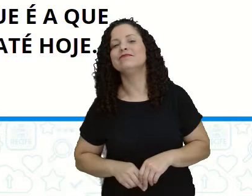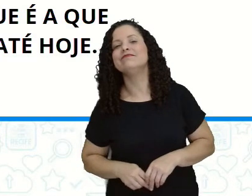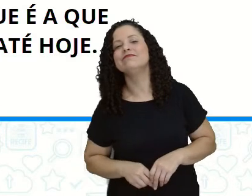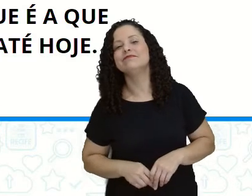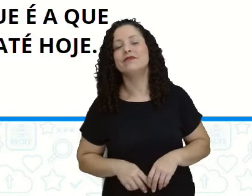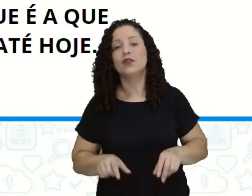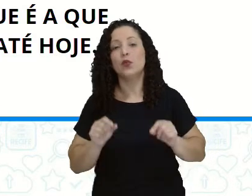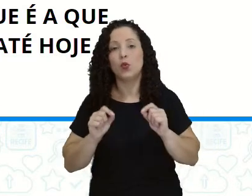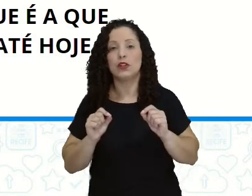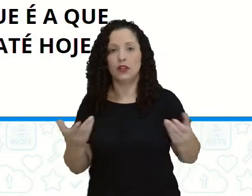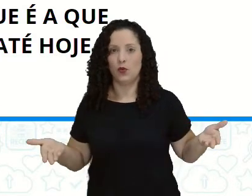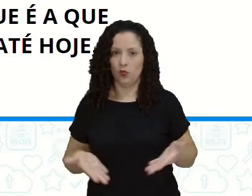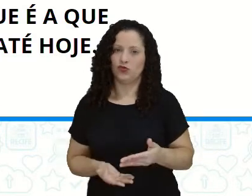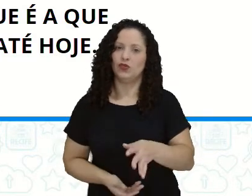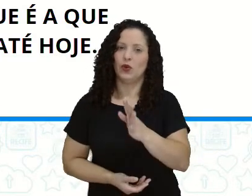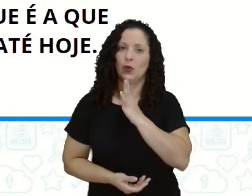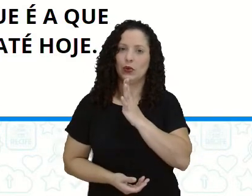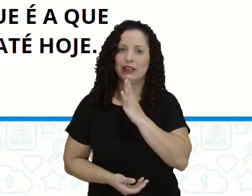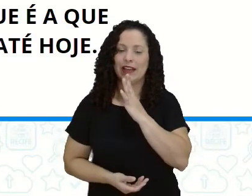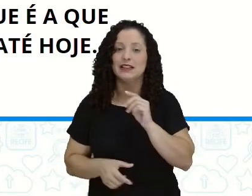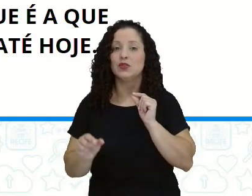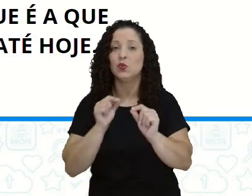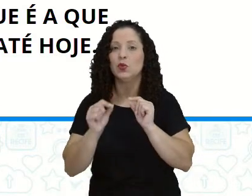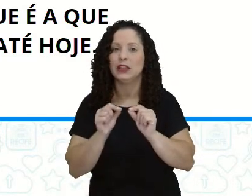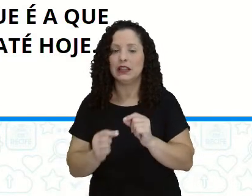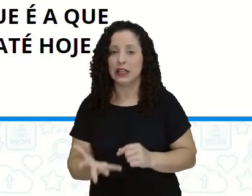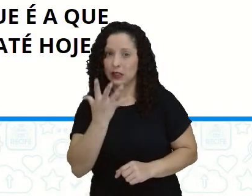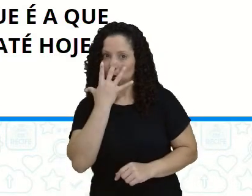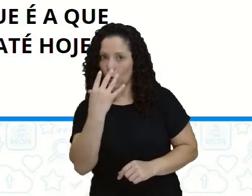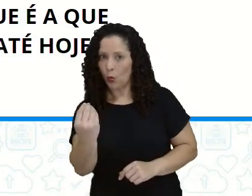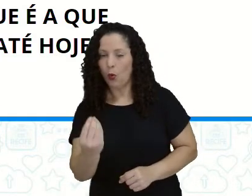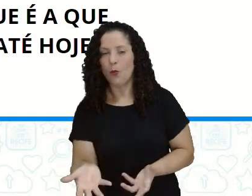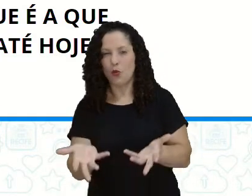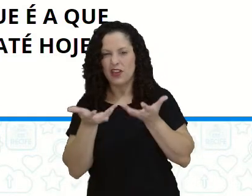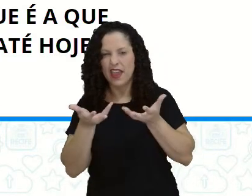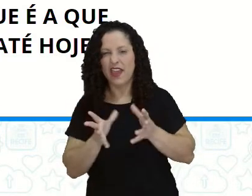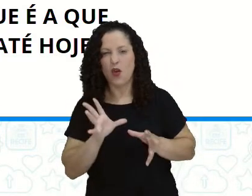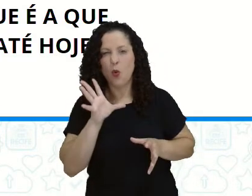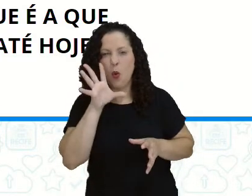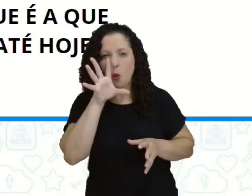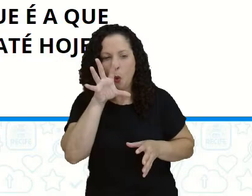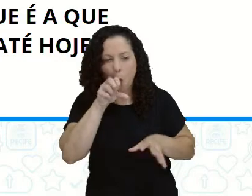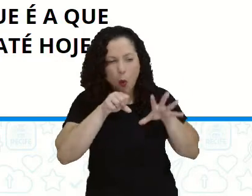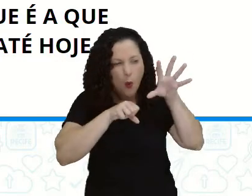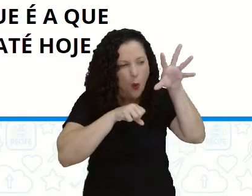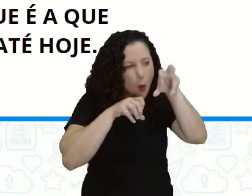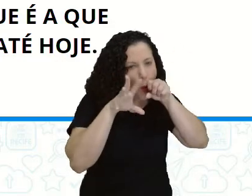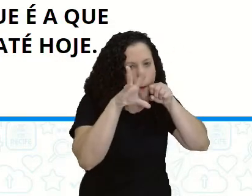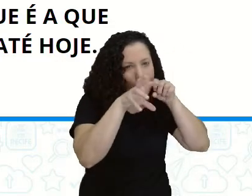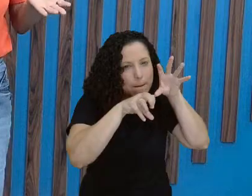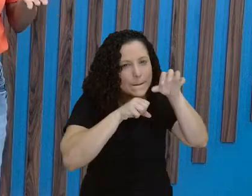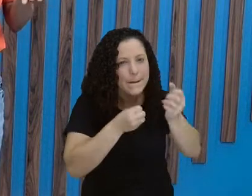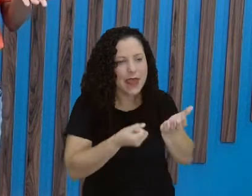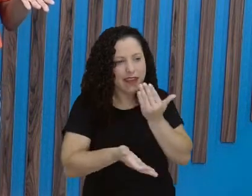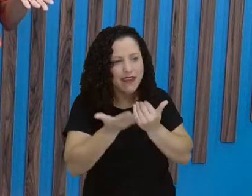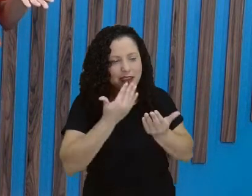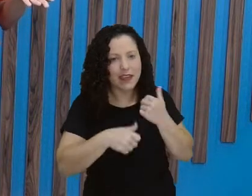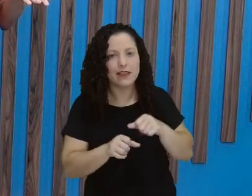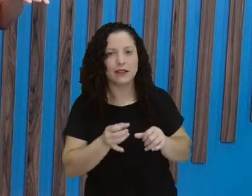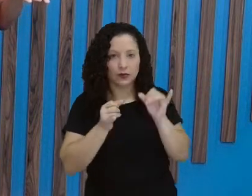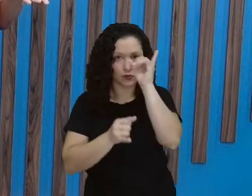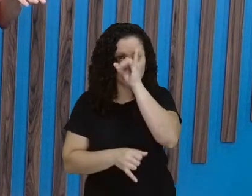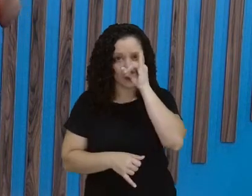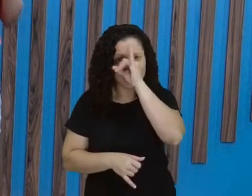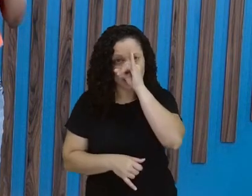conta até os dias de hoje, né? Que o lobo tenta comer os porquinhos, que foi a primeira versão que eu contei para vocês. E aí, o que